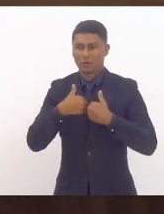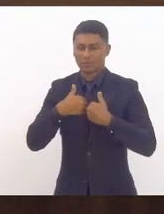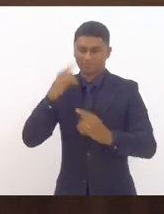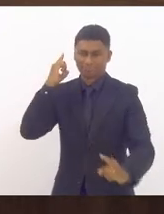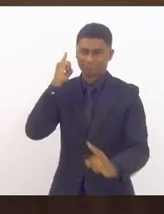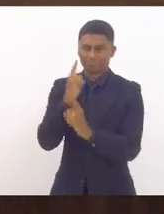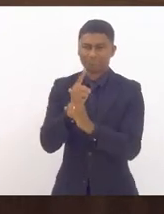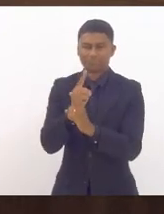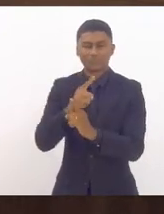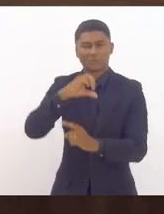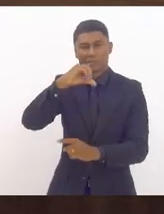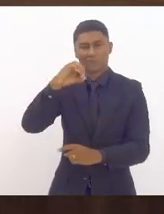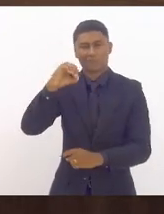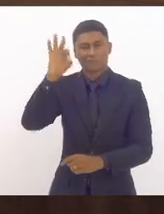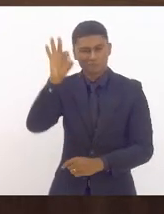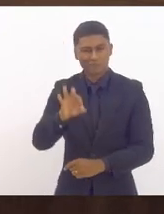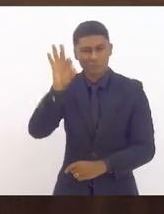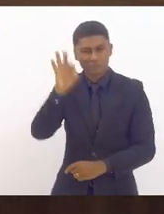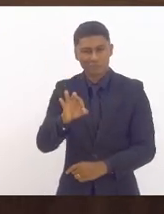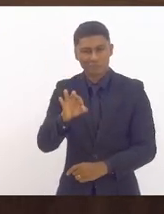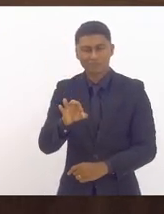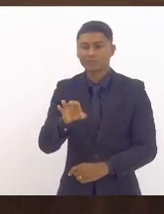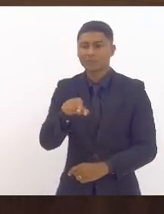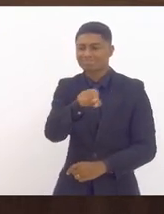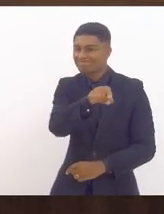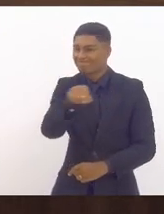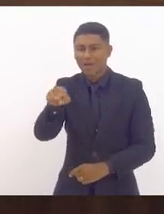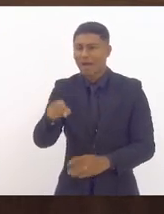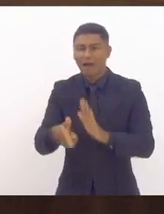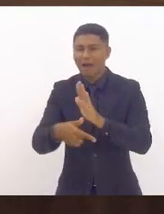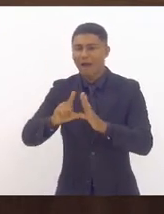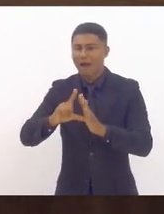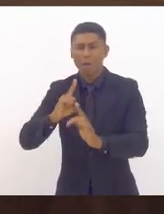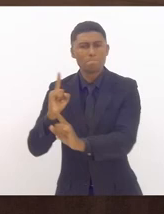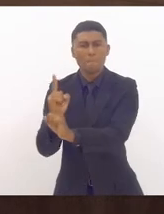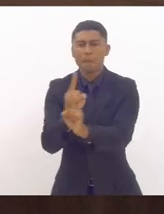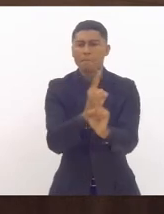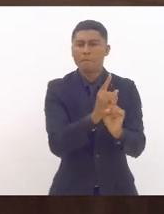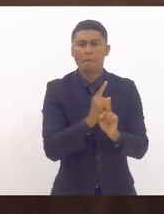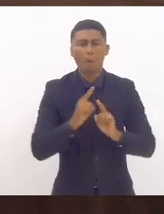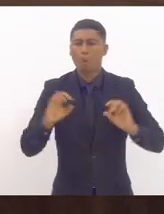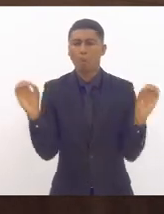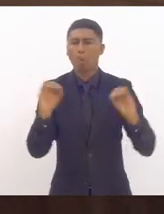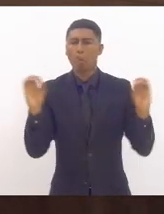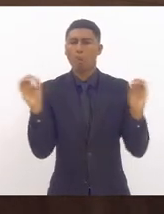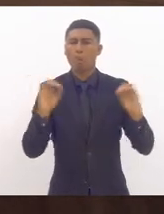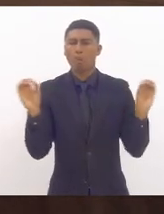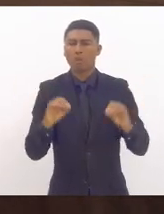autista não haviam sido diagnosticadas. Assim mesmo,